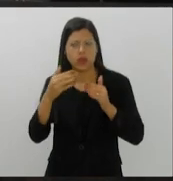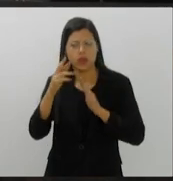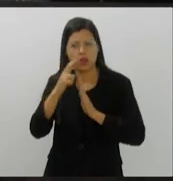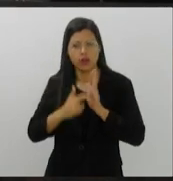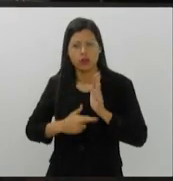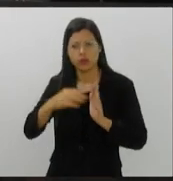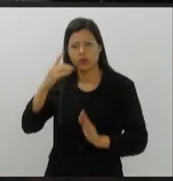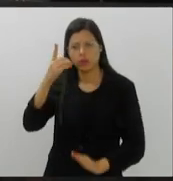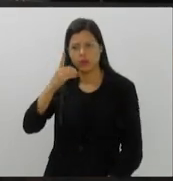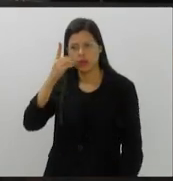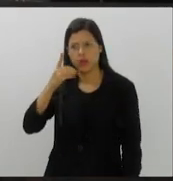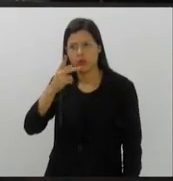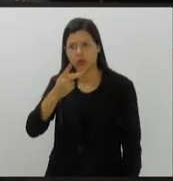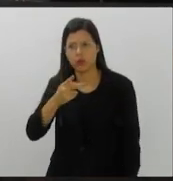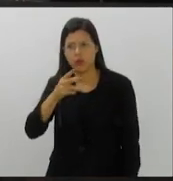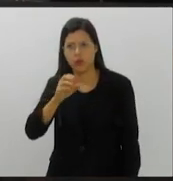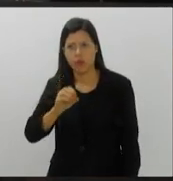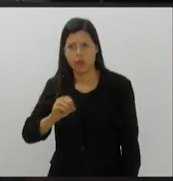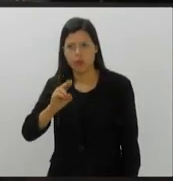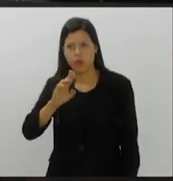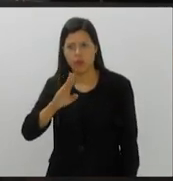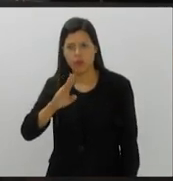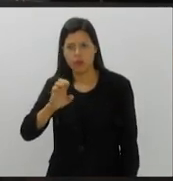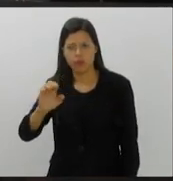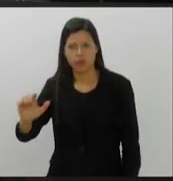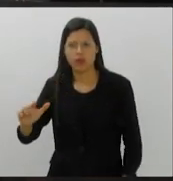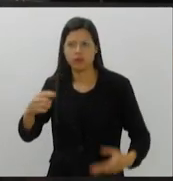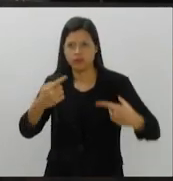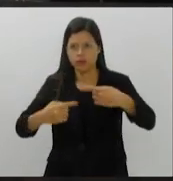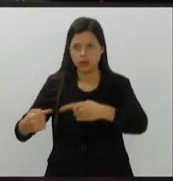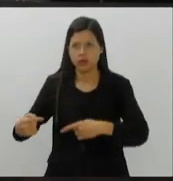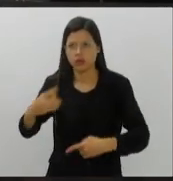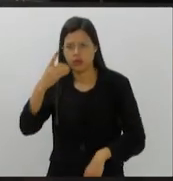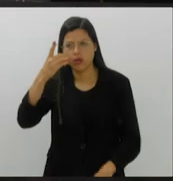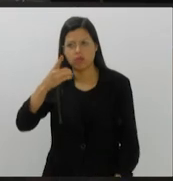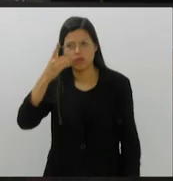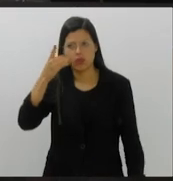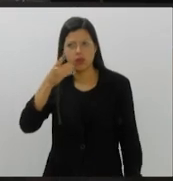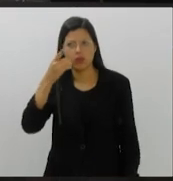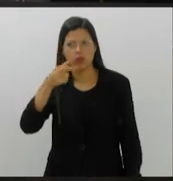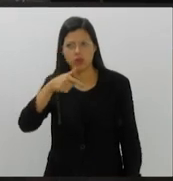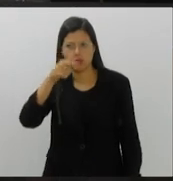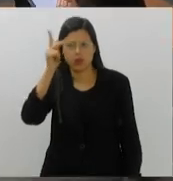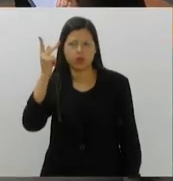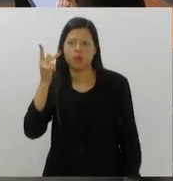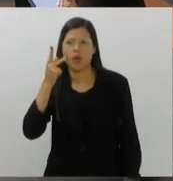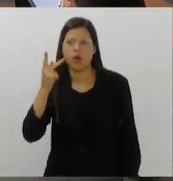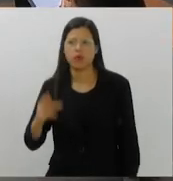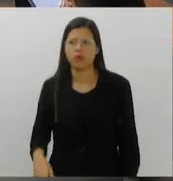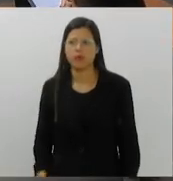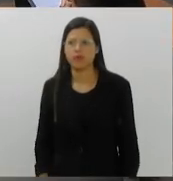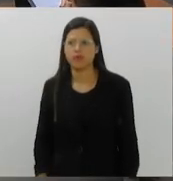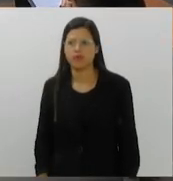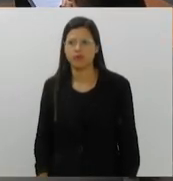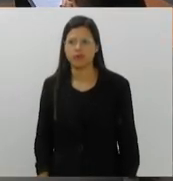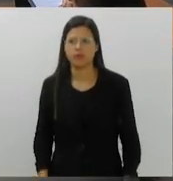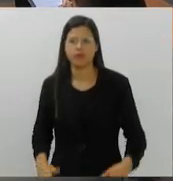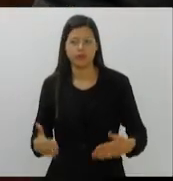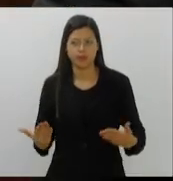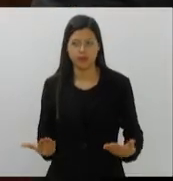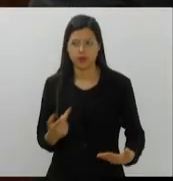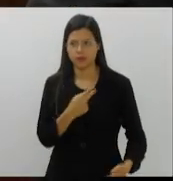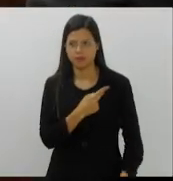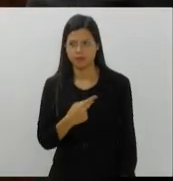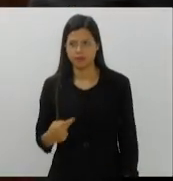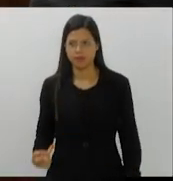Em discussão, não havendo... Para discutir, senhora. Para discutir, deputado Luiz Paulo. Senhora presidente,